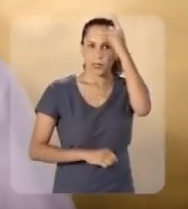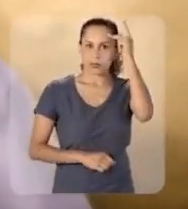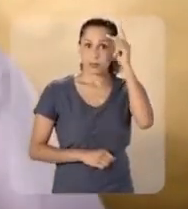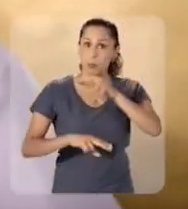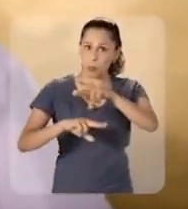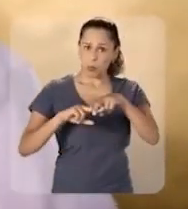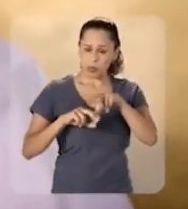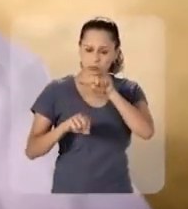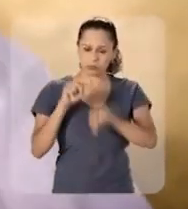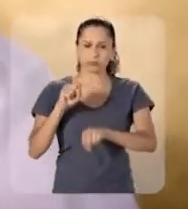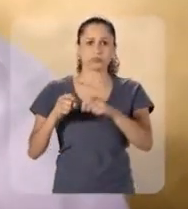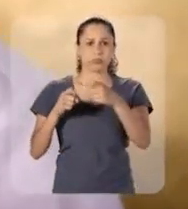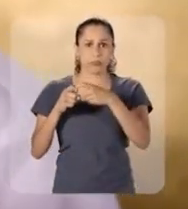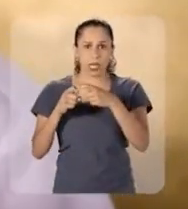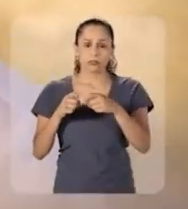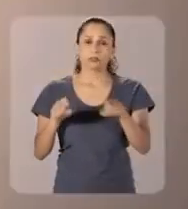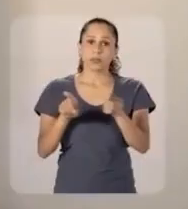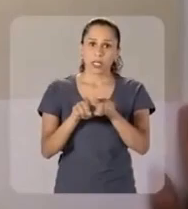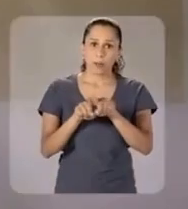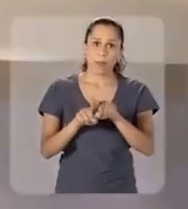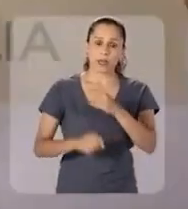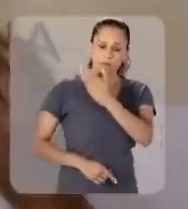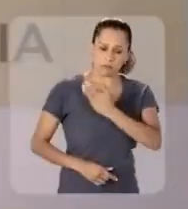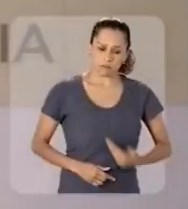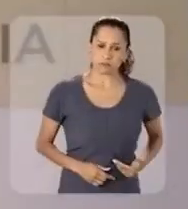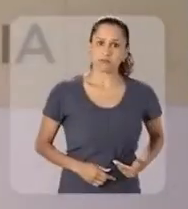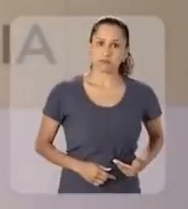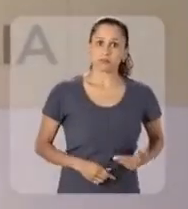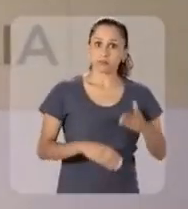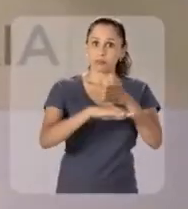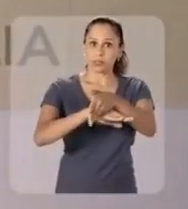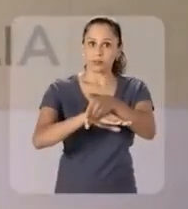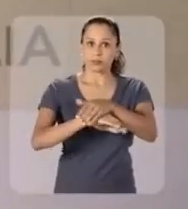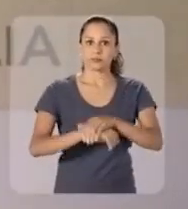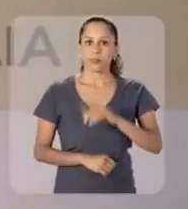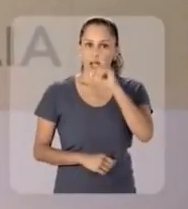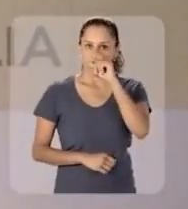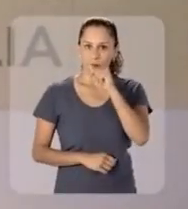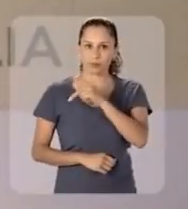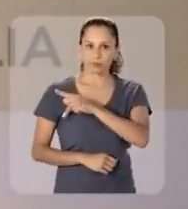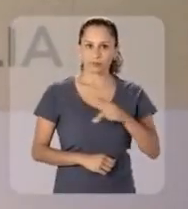em medicina e por isso entrei na vida pública geraldo alckmin presidente